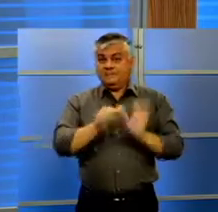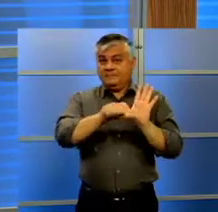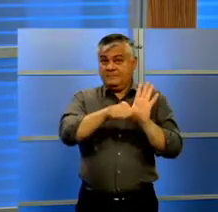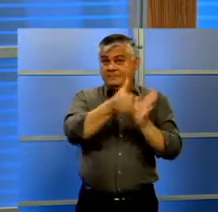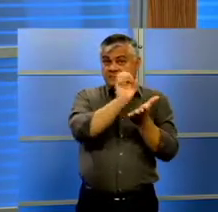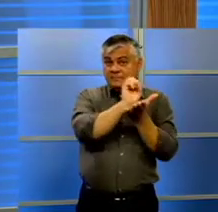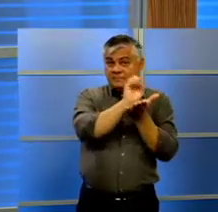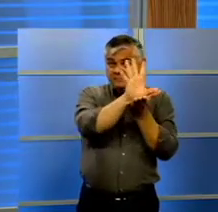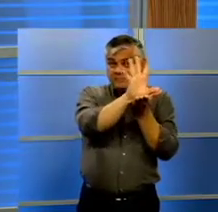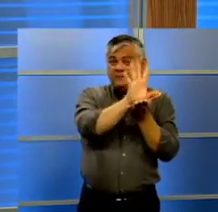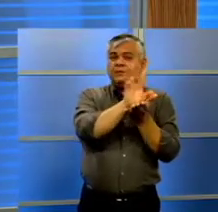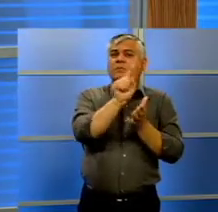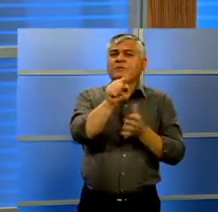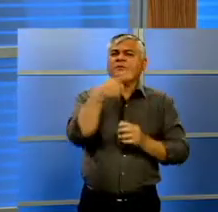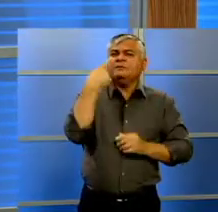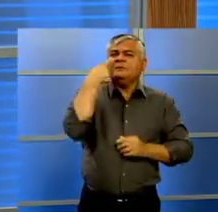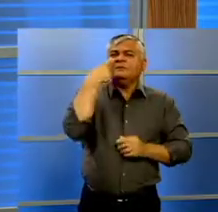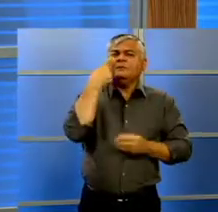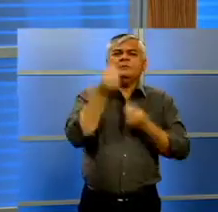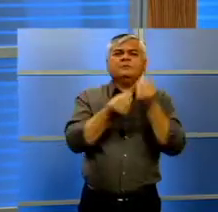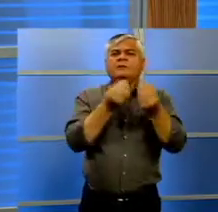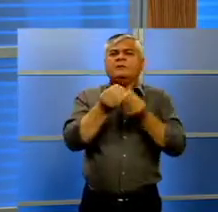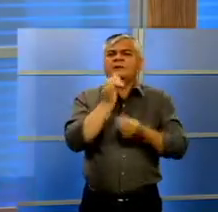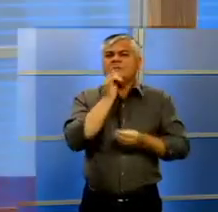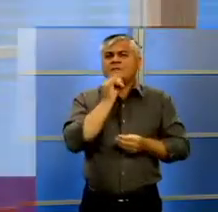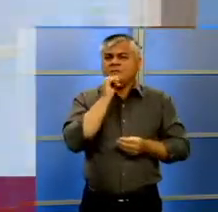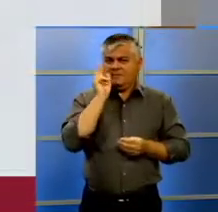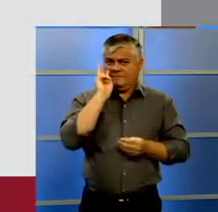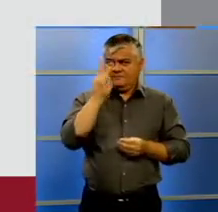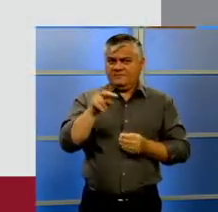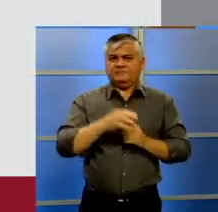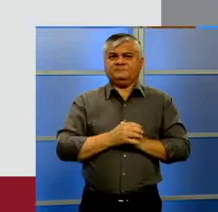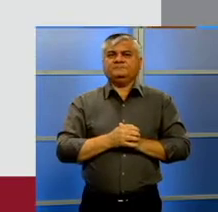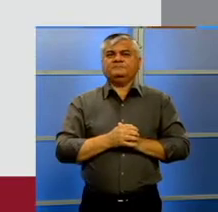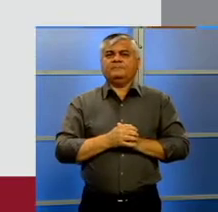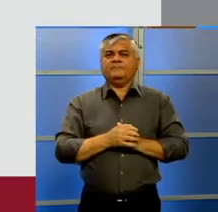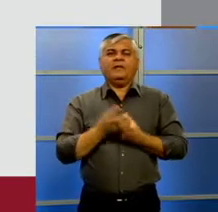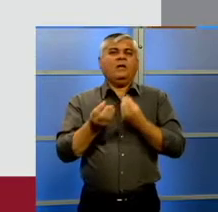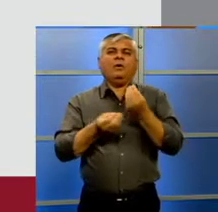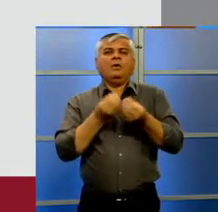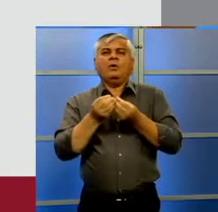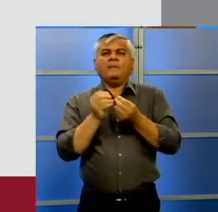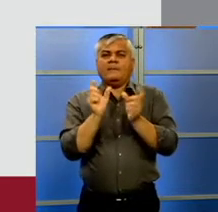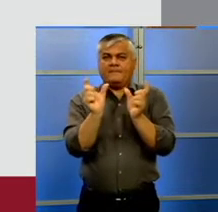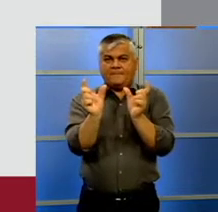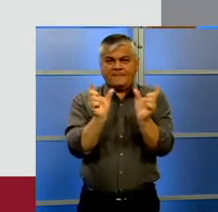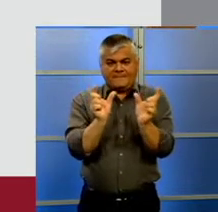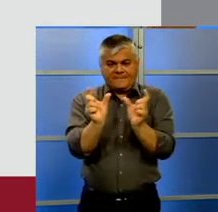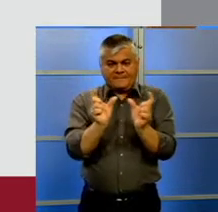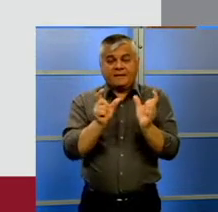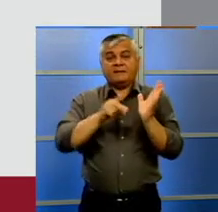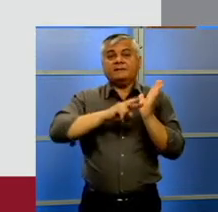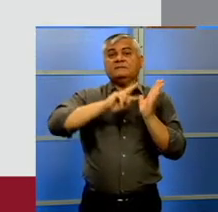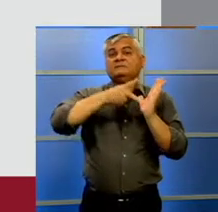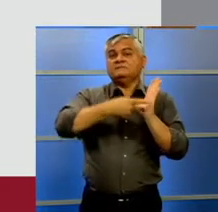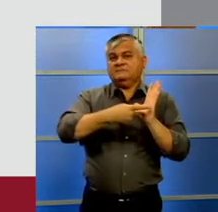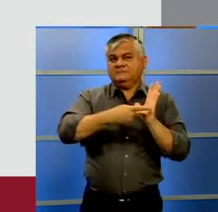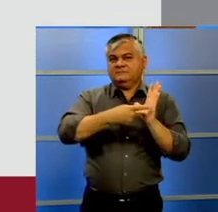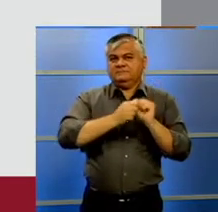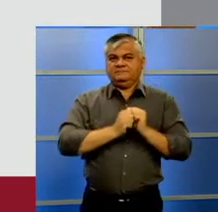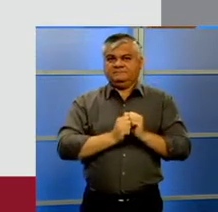da nossa aula, nós podemos verificar alguns exemplos. Veja lá. Aspectos semânticos têm a ver com o